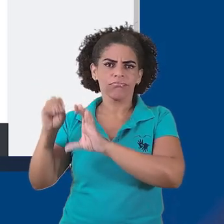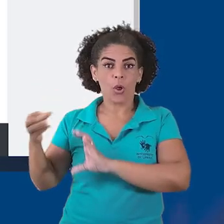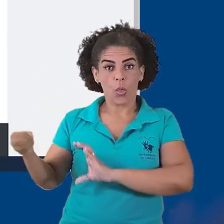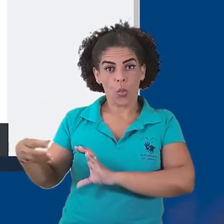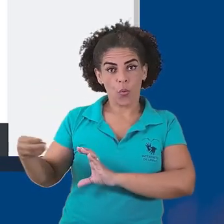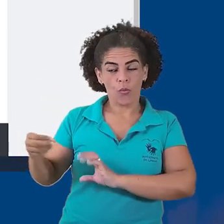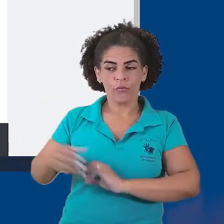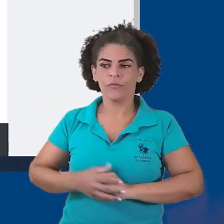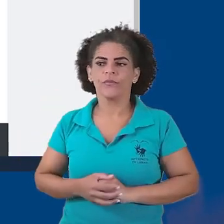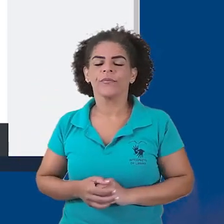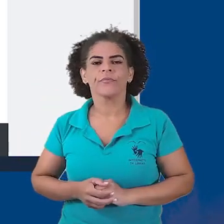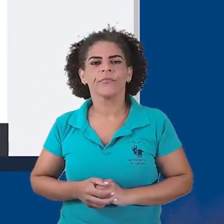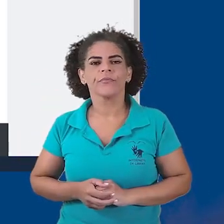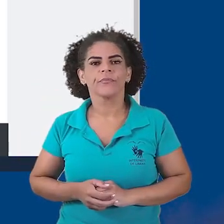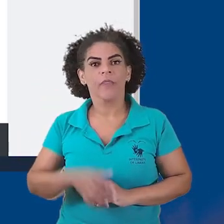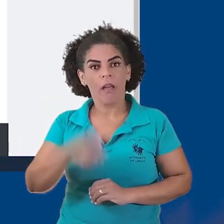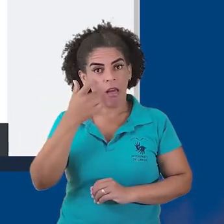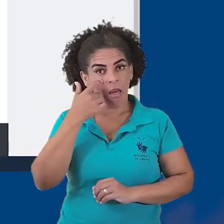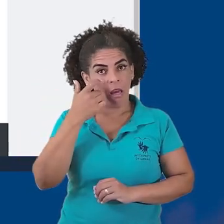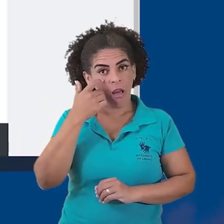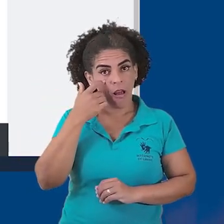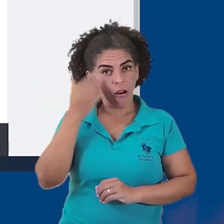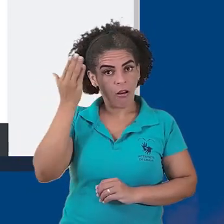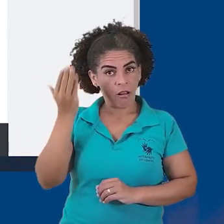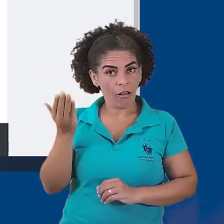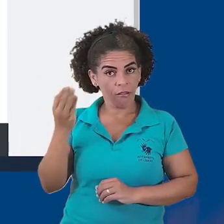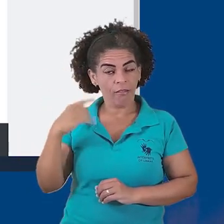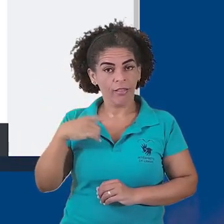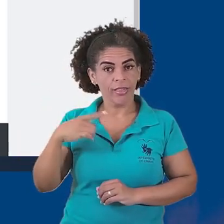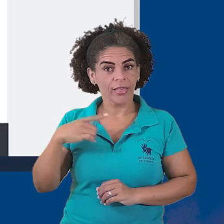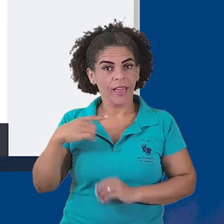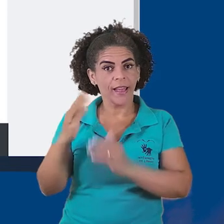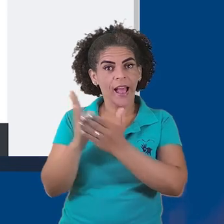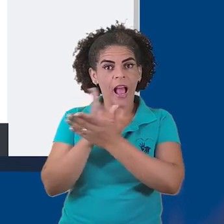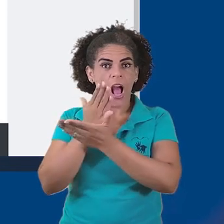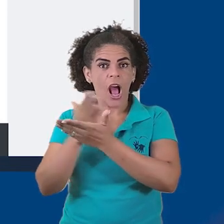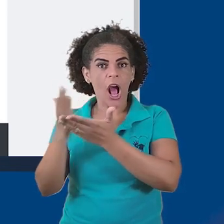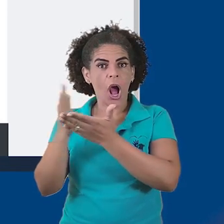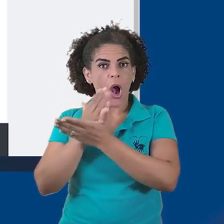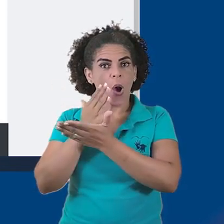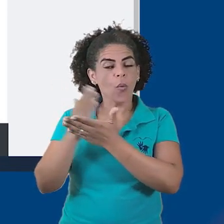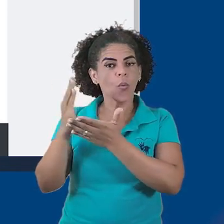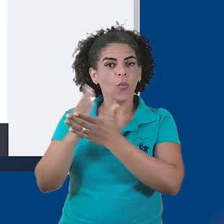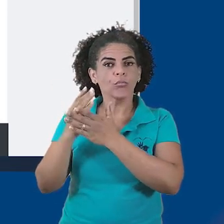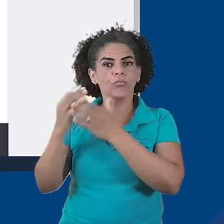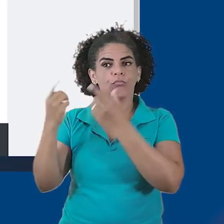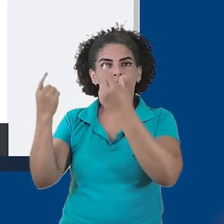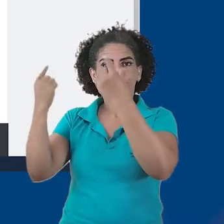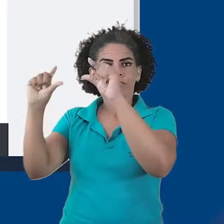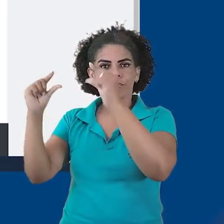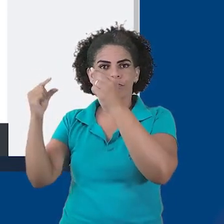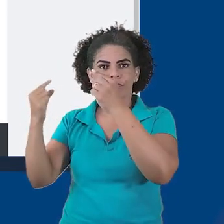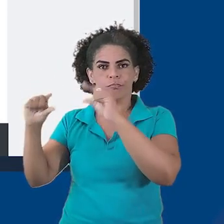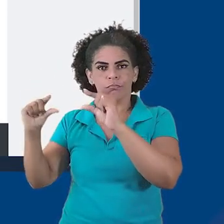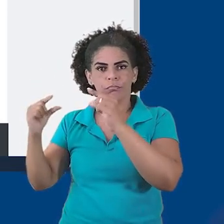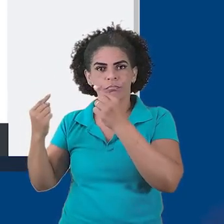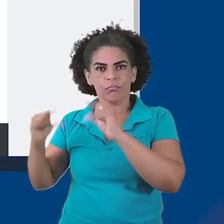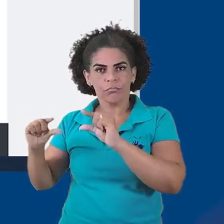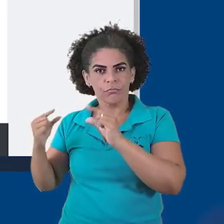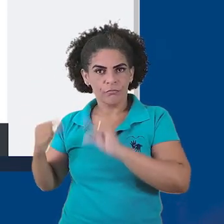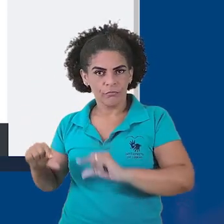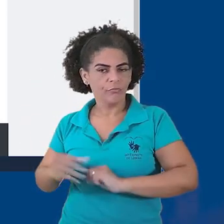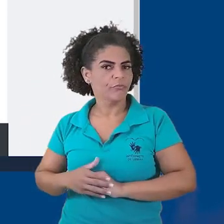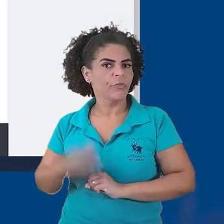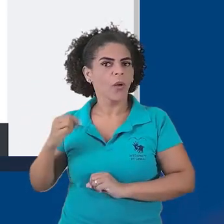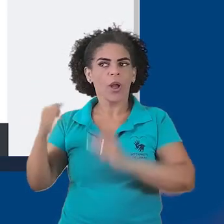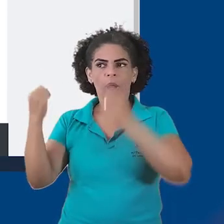enviados recentemente Se prepare que eu tenho alguns quase no caso algumas exceções